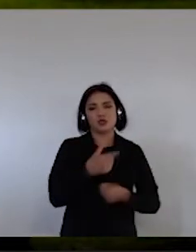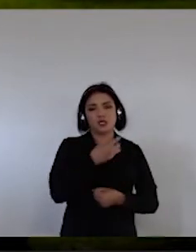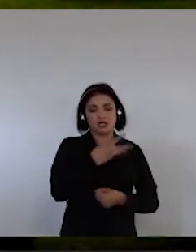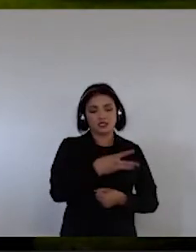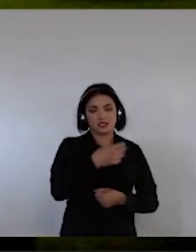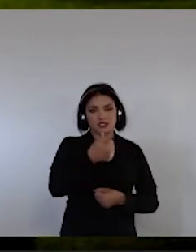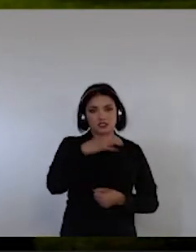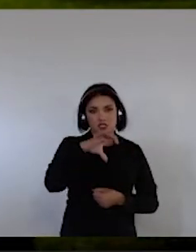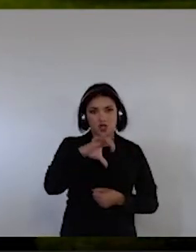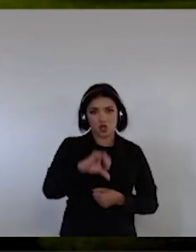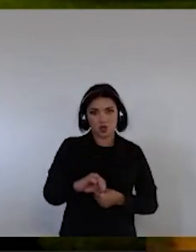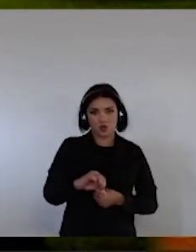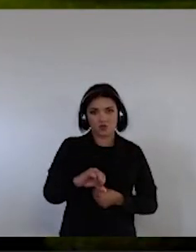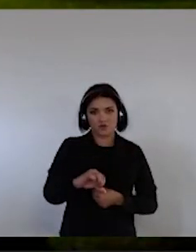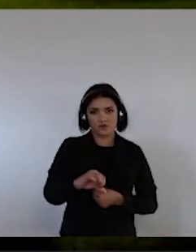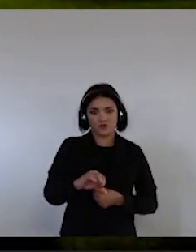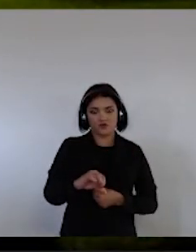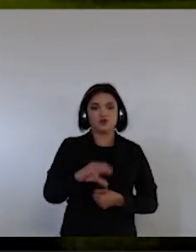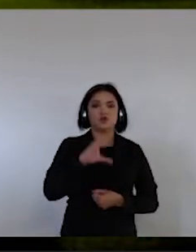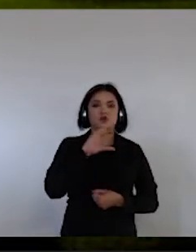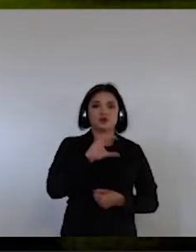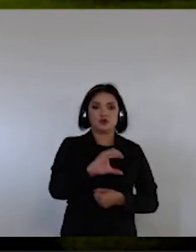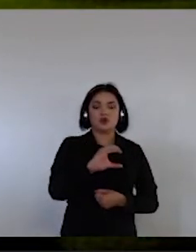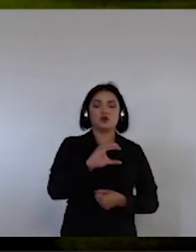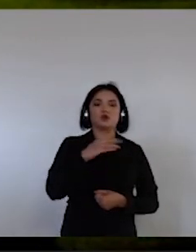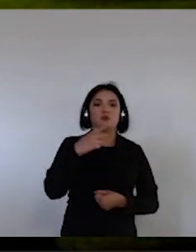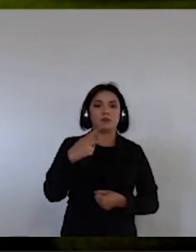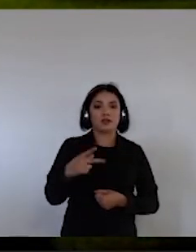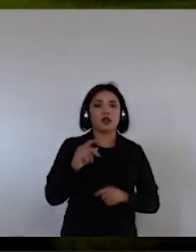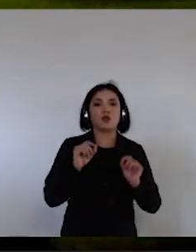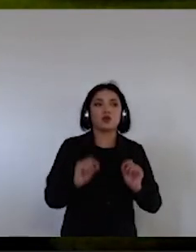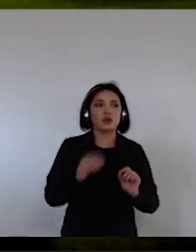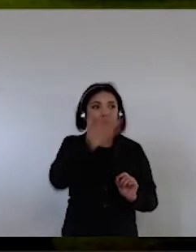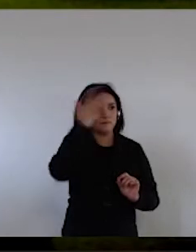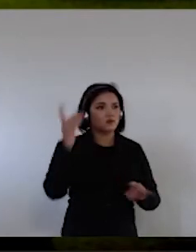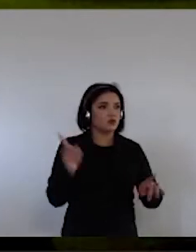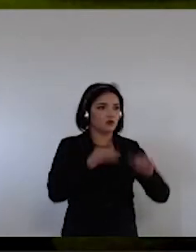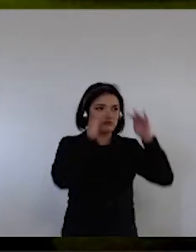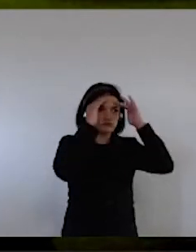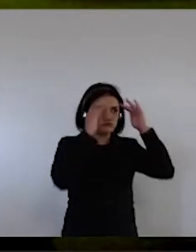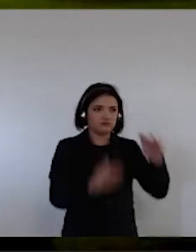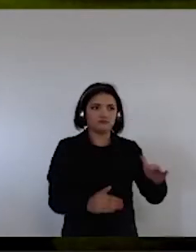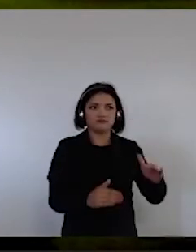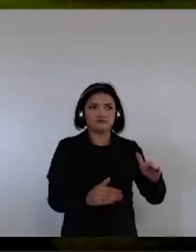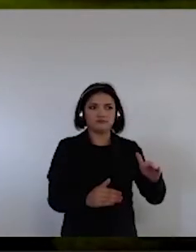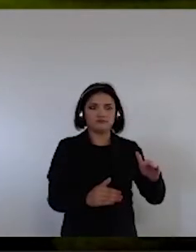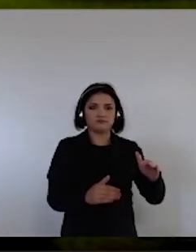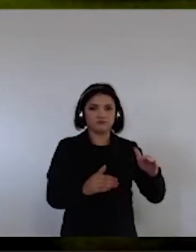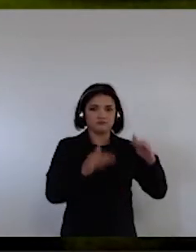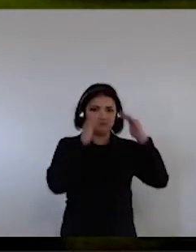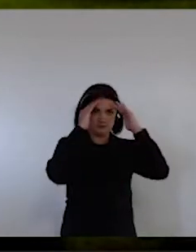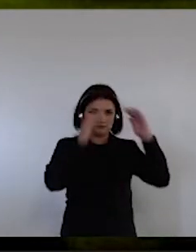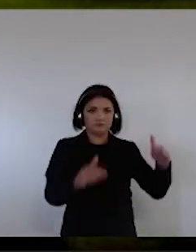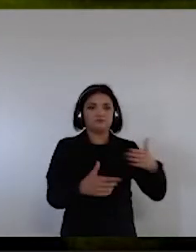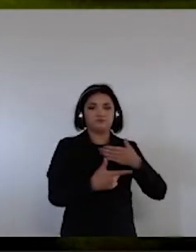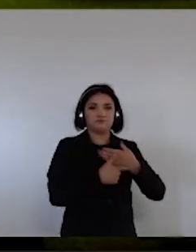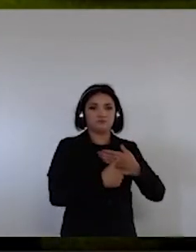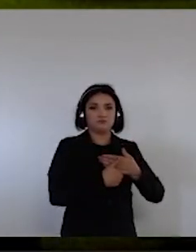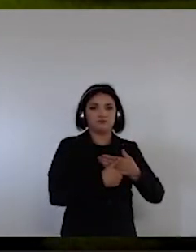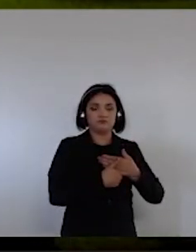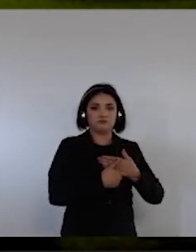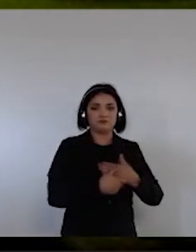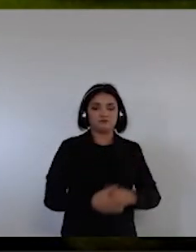de Justiça, o Superior Tribunal de Justiça, cria uma regra, outra vez o regimento mudando o